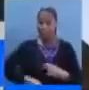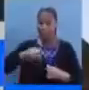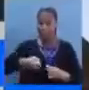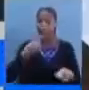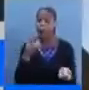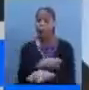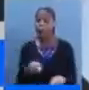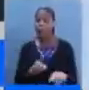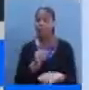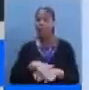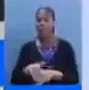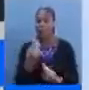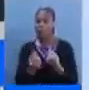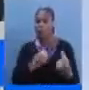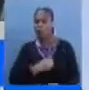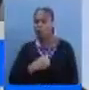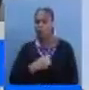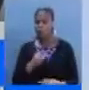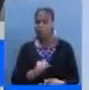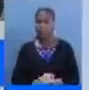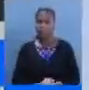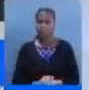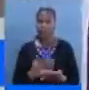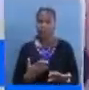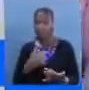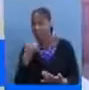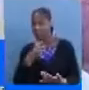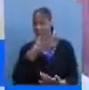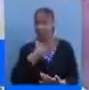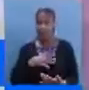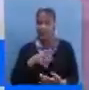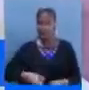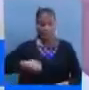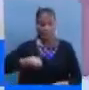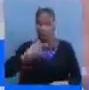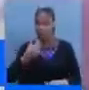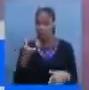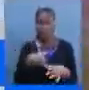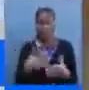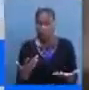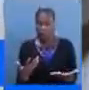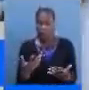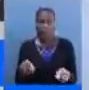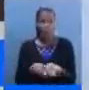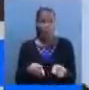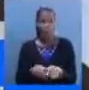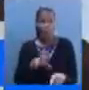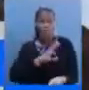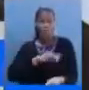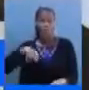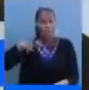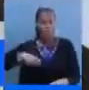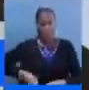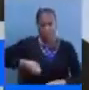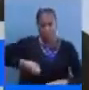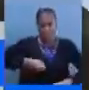proibida, o que causou alguma revolta. Goste nessa flã, mas e balde macata entra. Em cima, e senhor presidente, tem